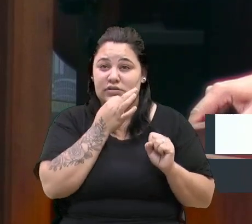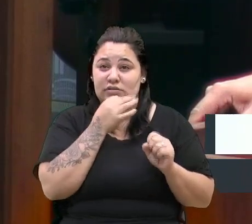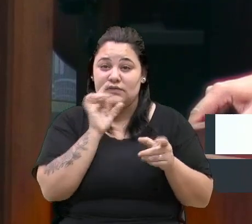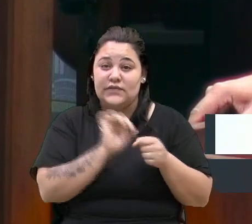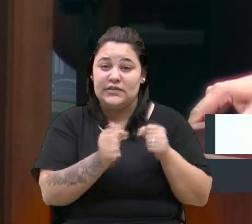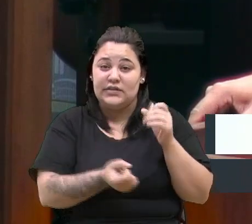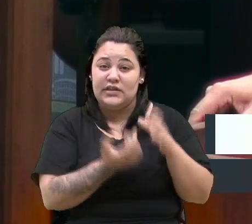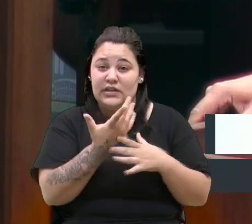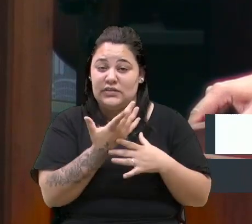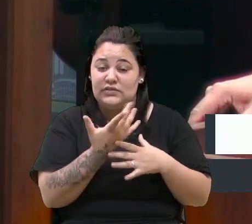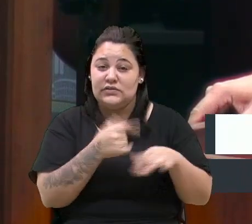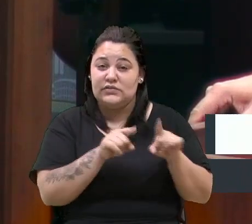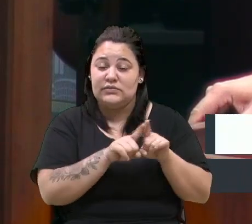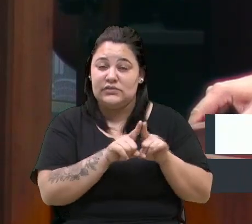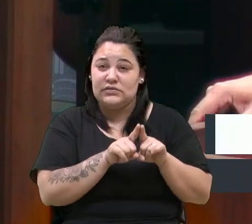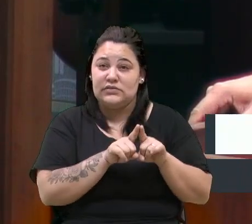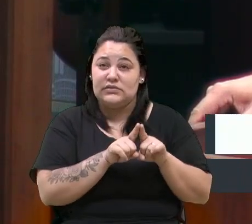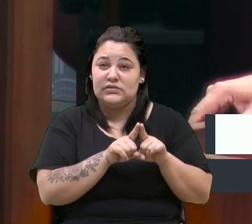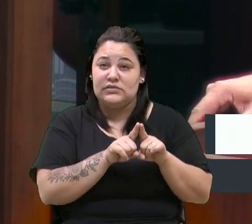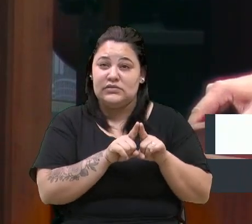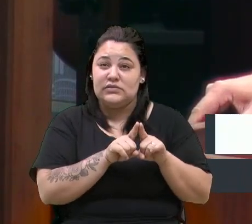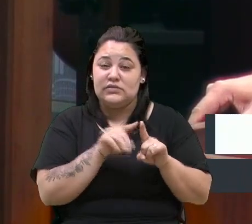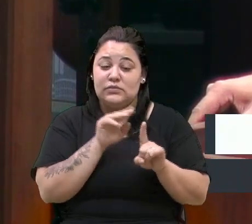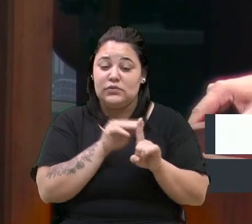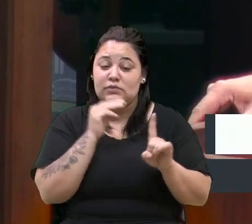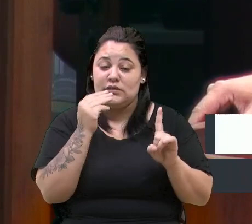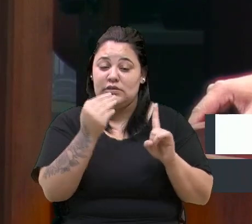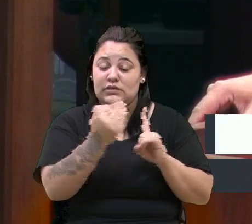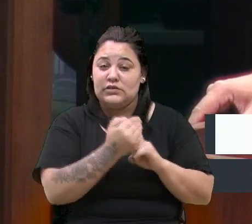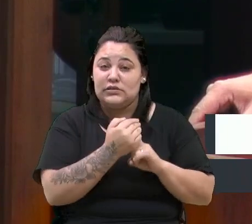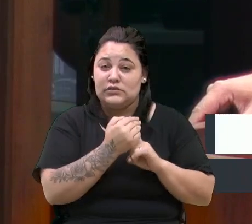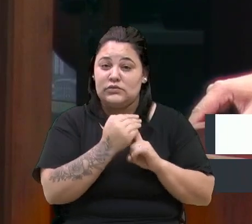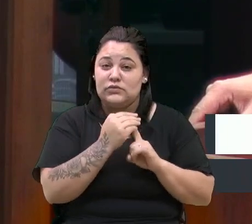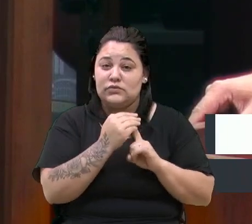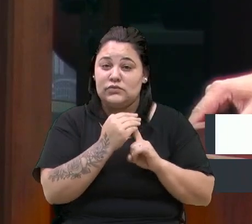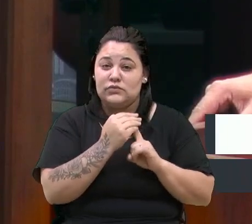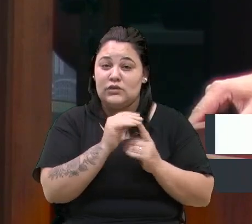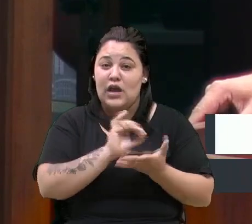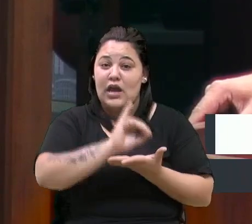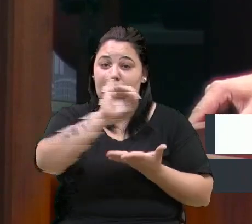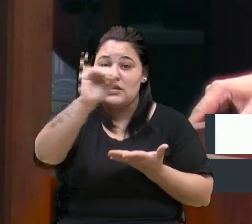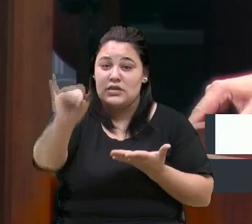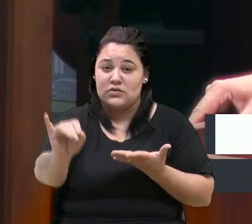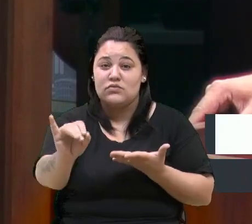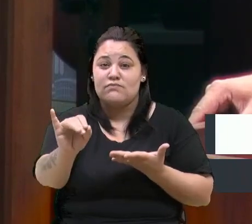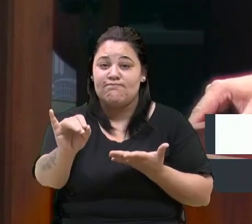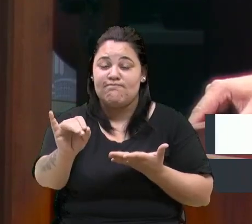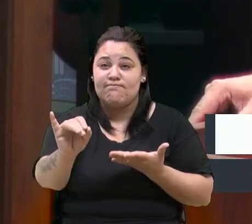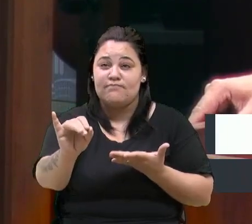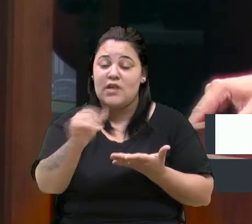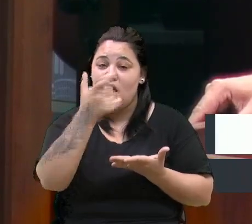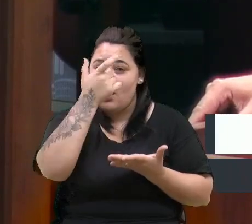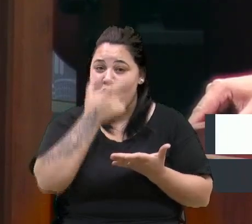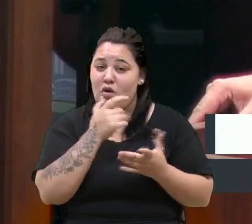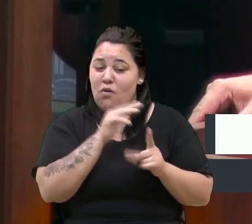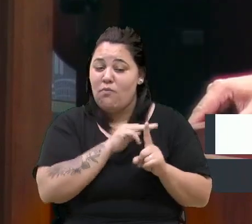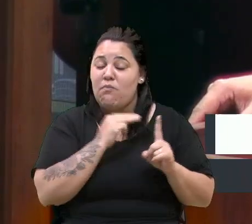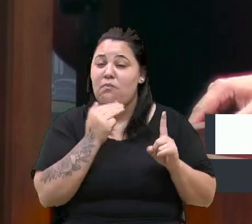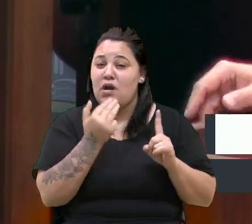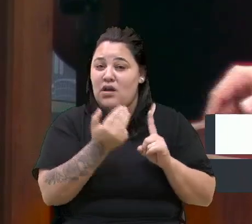produzindo para o mercado internacional. E acho que é um mercado